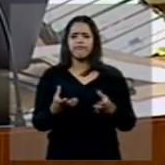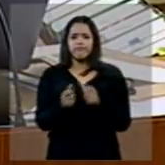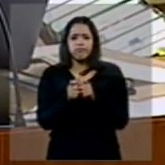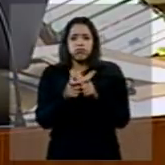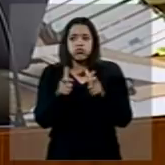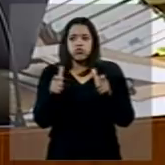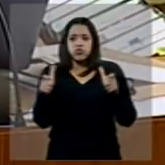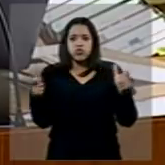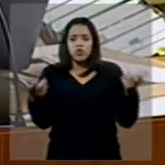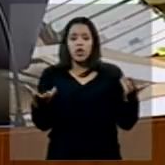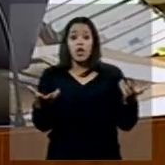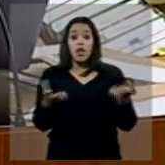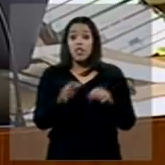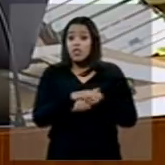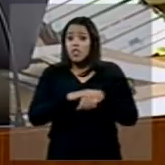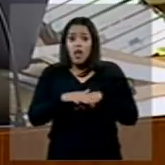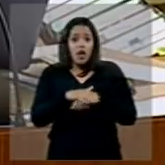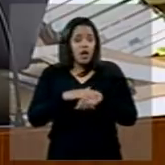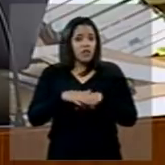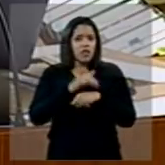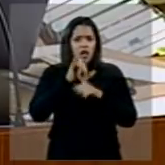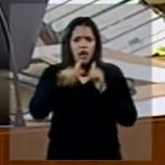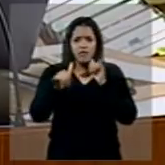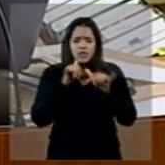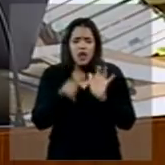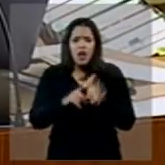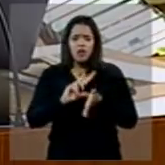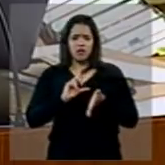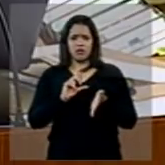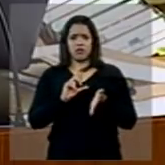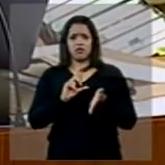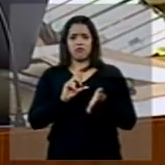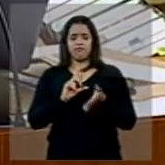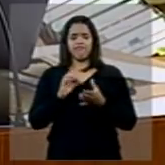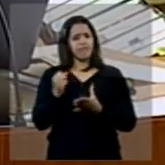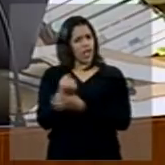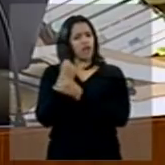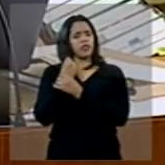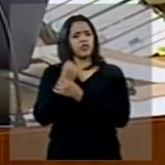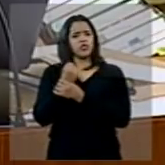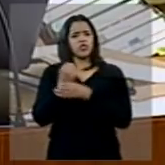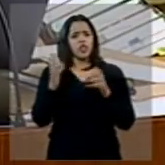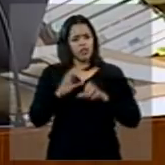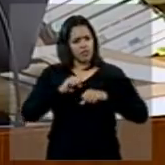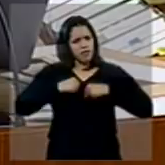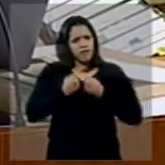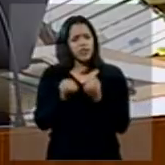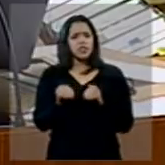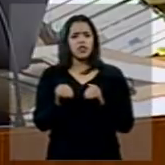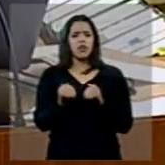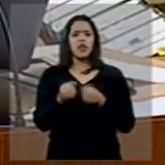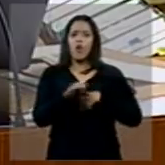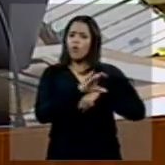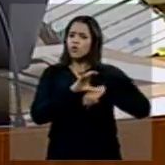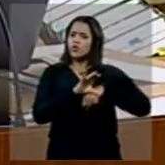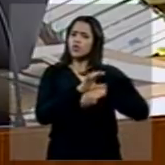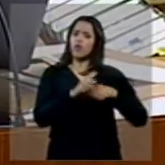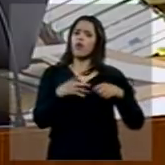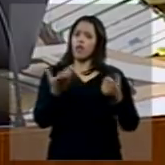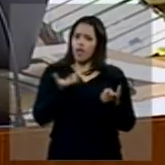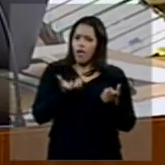ao menos notificá-los previamente, de modo a garantir a ampla defesa que a Constituição a todos